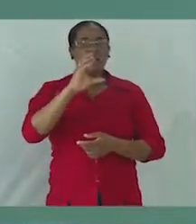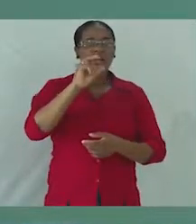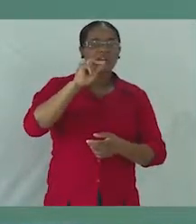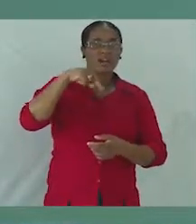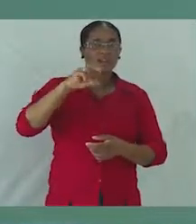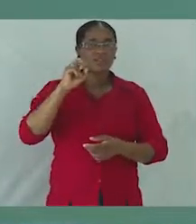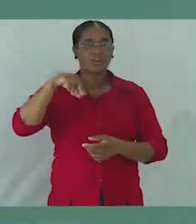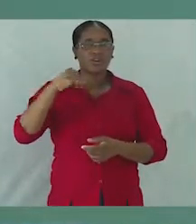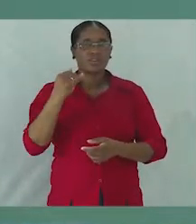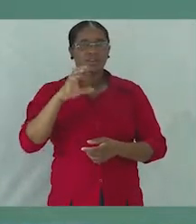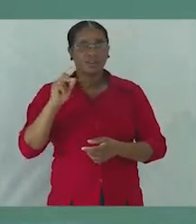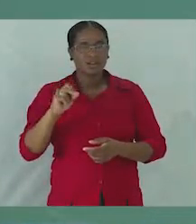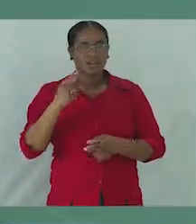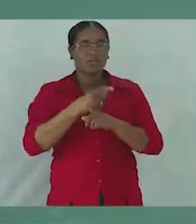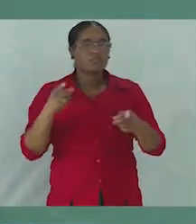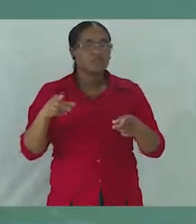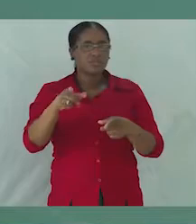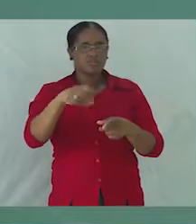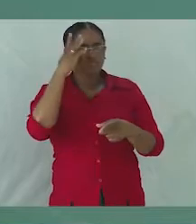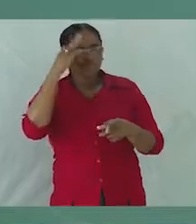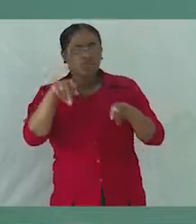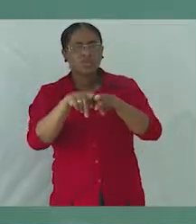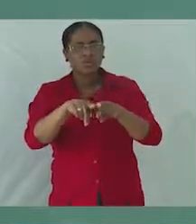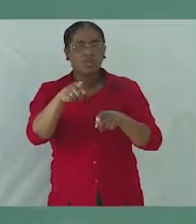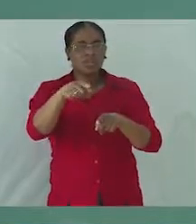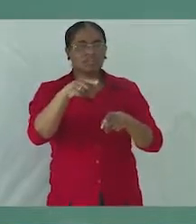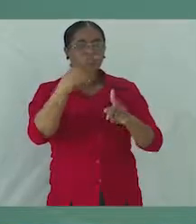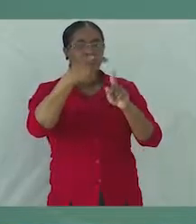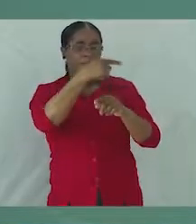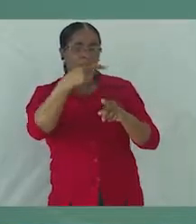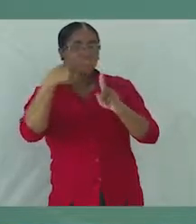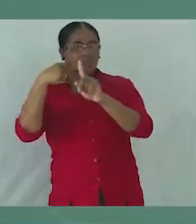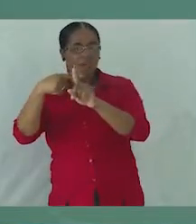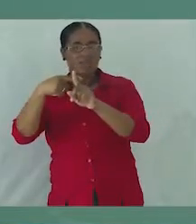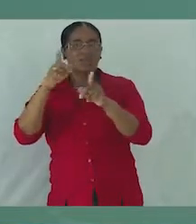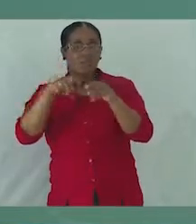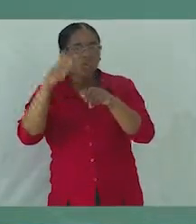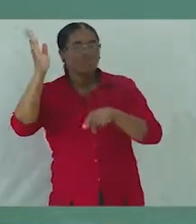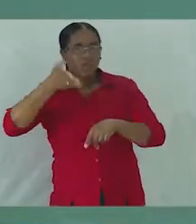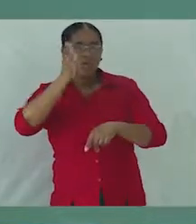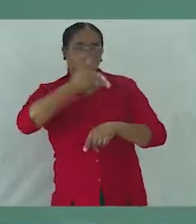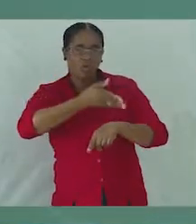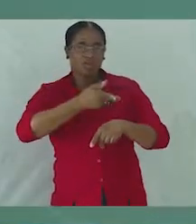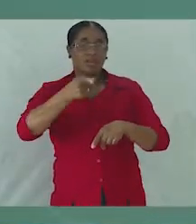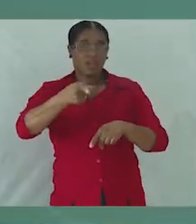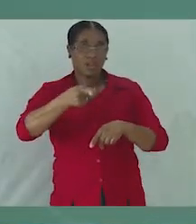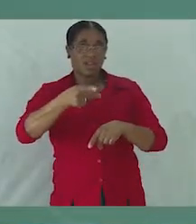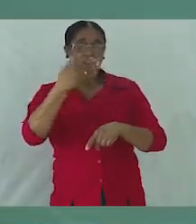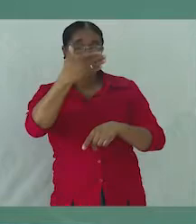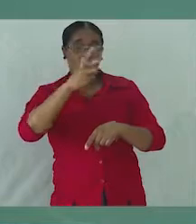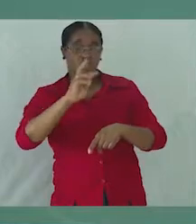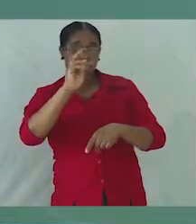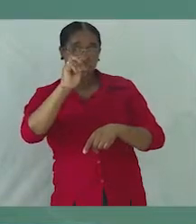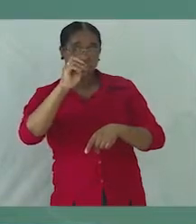temos termos semelhantes. Aqui são simétricos, vamos cortá-los. Aqui é 1x ao